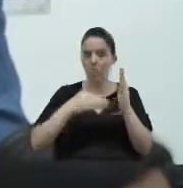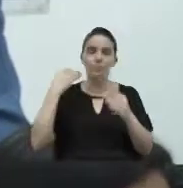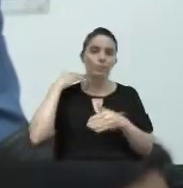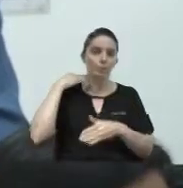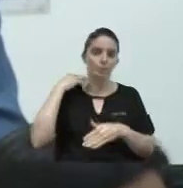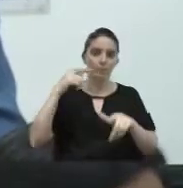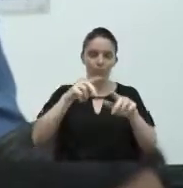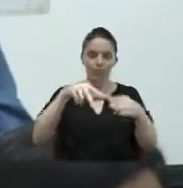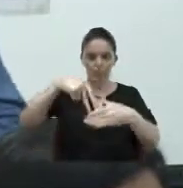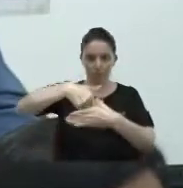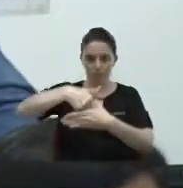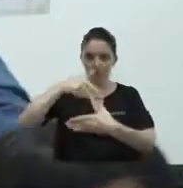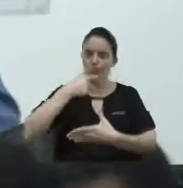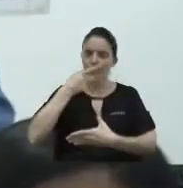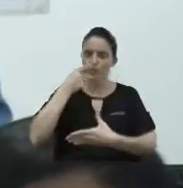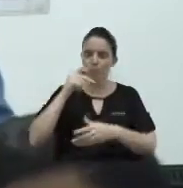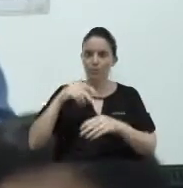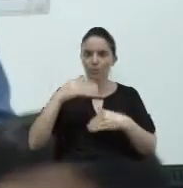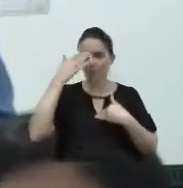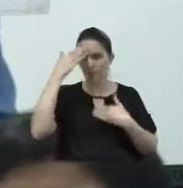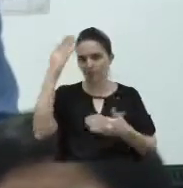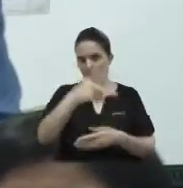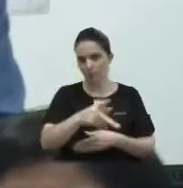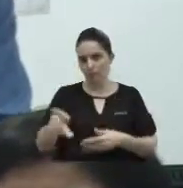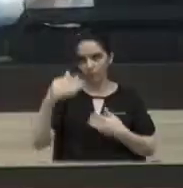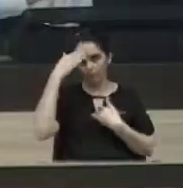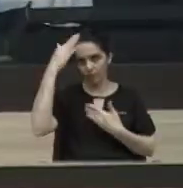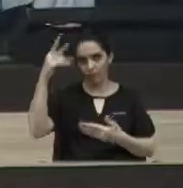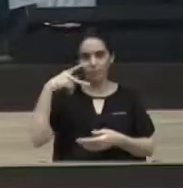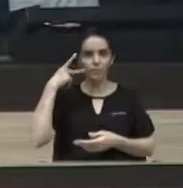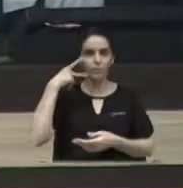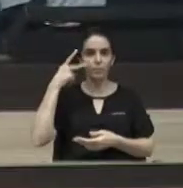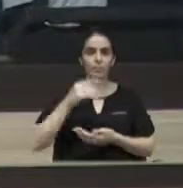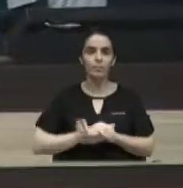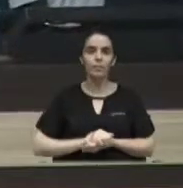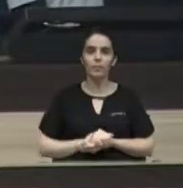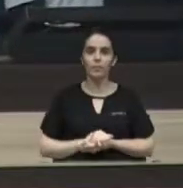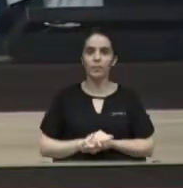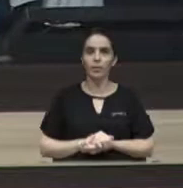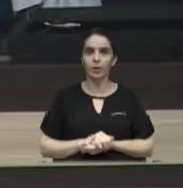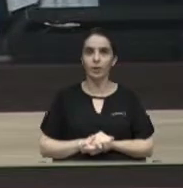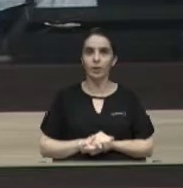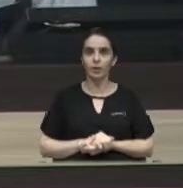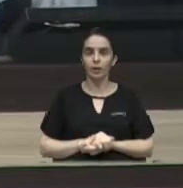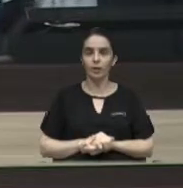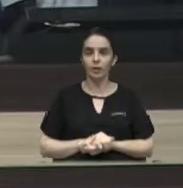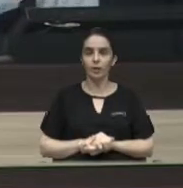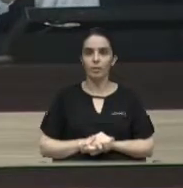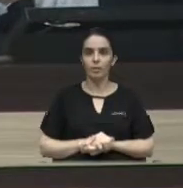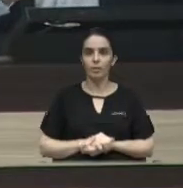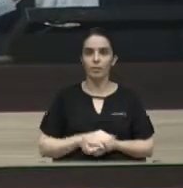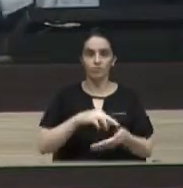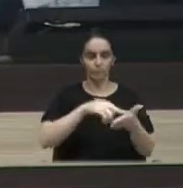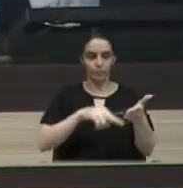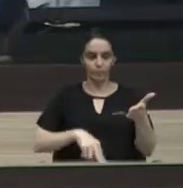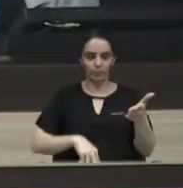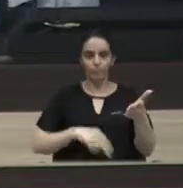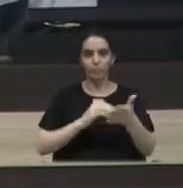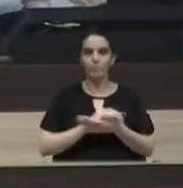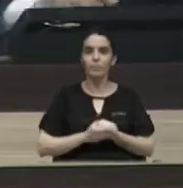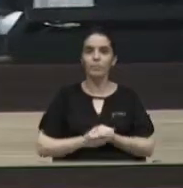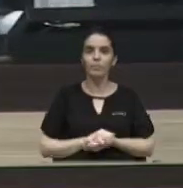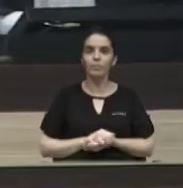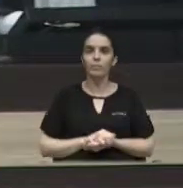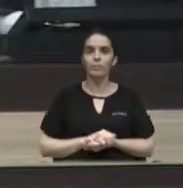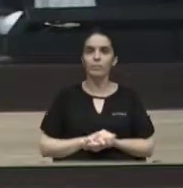falar sobre o assunto. Obrigado, senhor presidente, obrigado, senhores vereadores. Senhor presidente, a matéria a ser lida. Pois não.